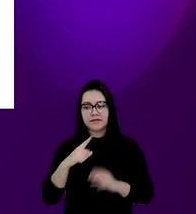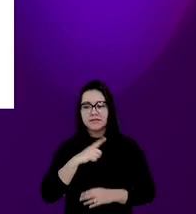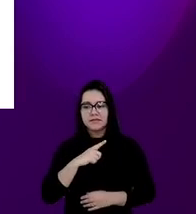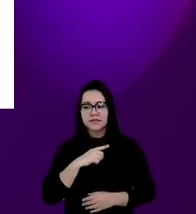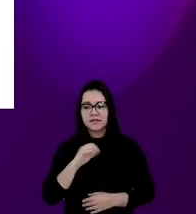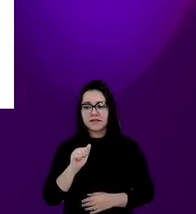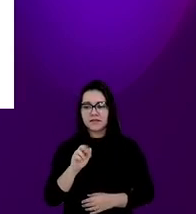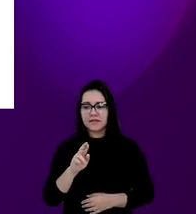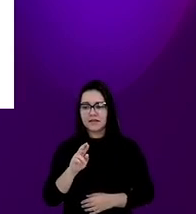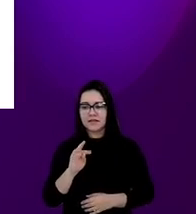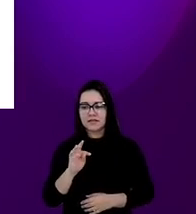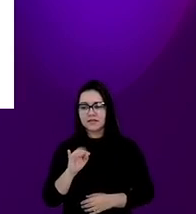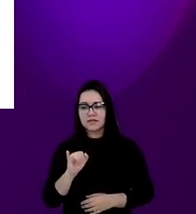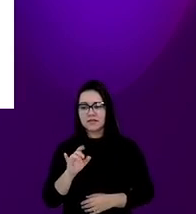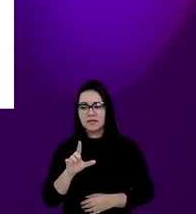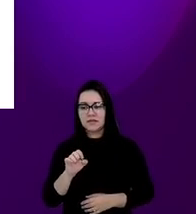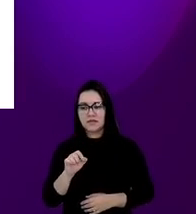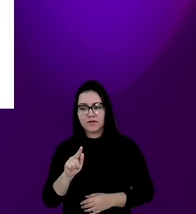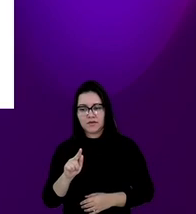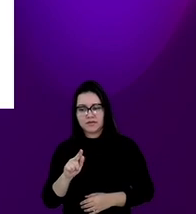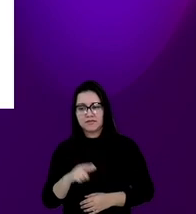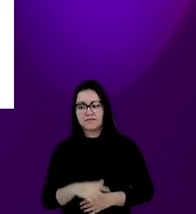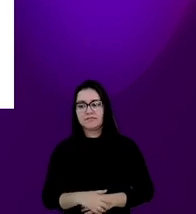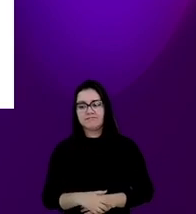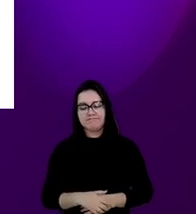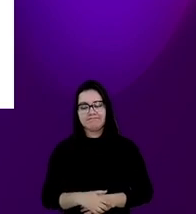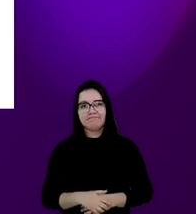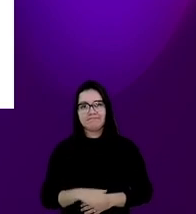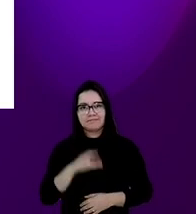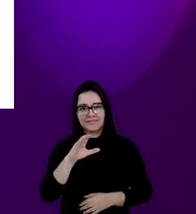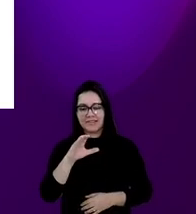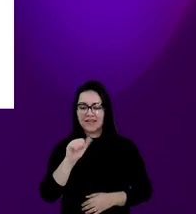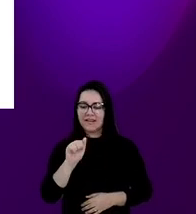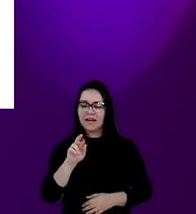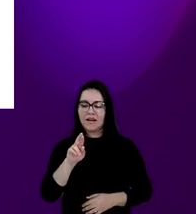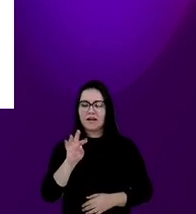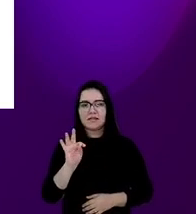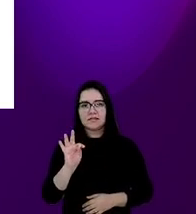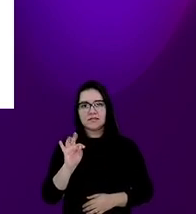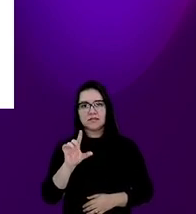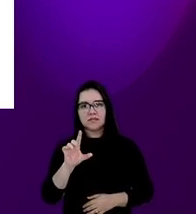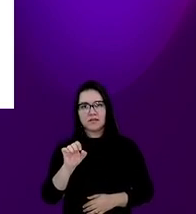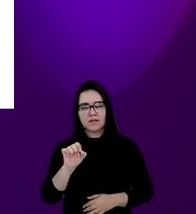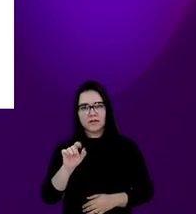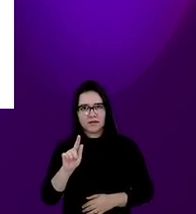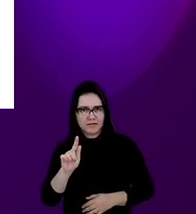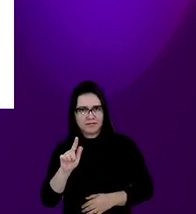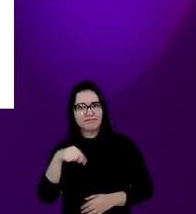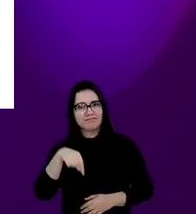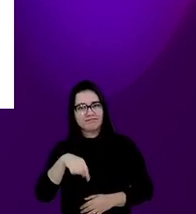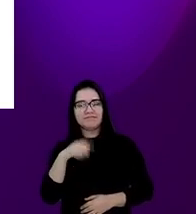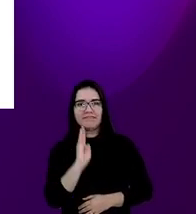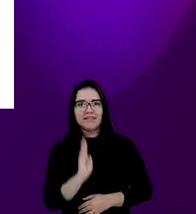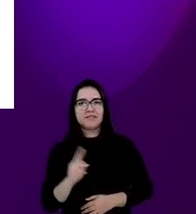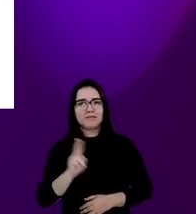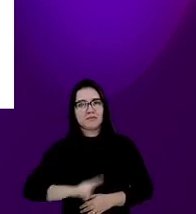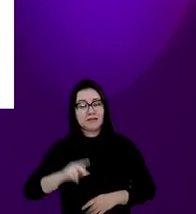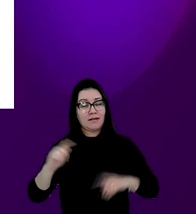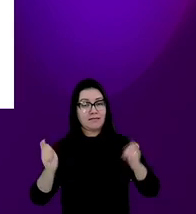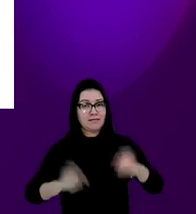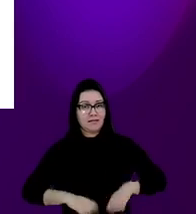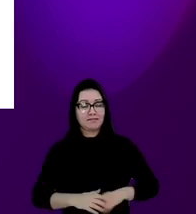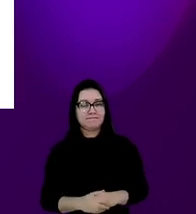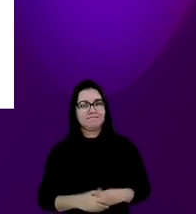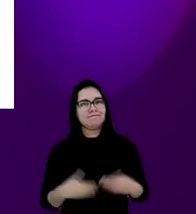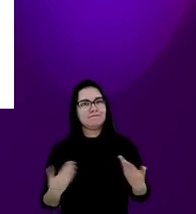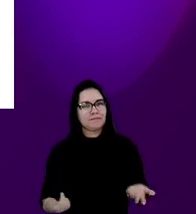do Hematolog, que é a nossa plataforma digital aqui no Brasil. E essas complicações, elas